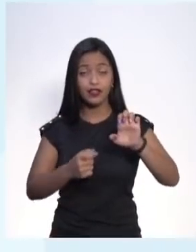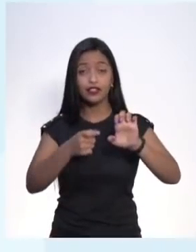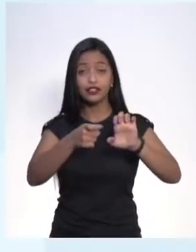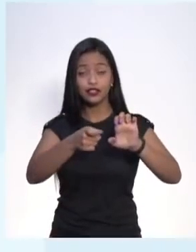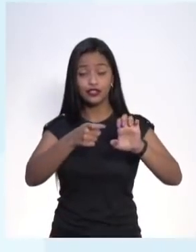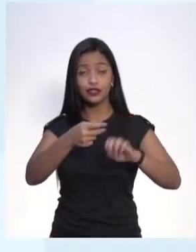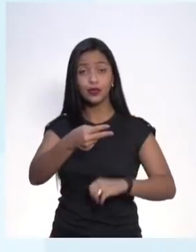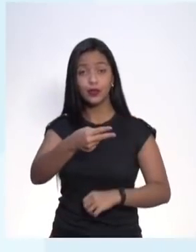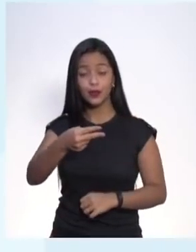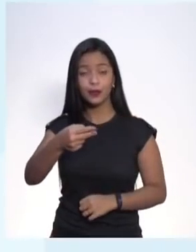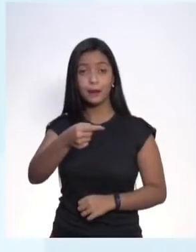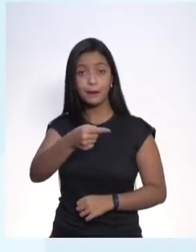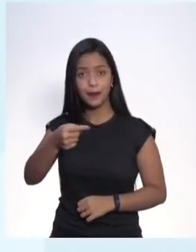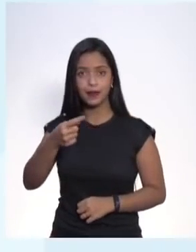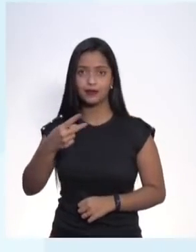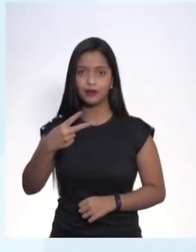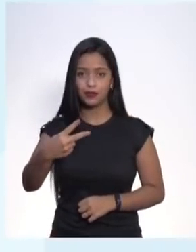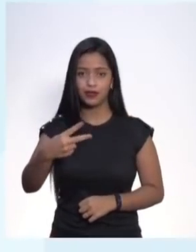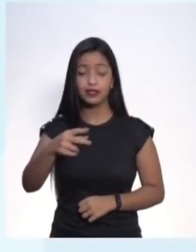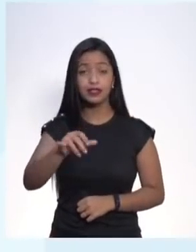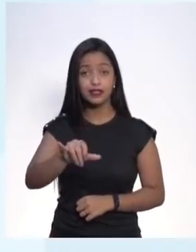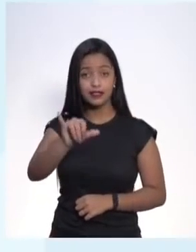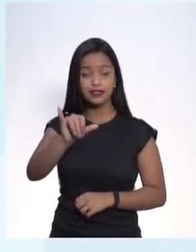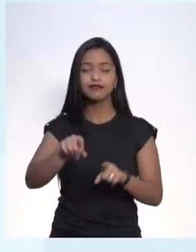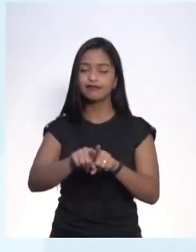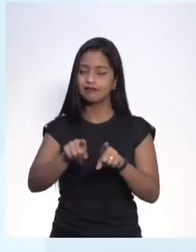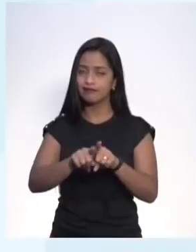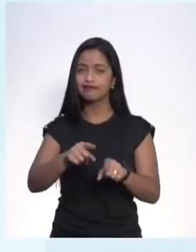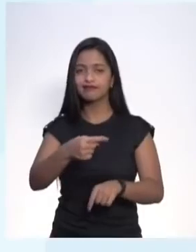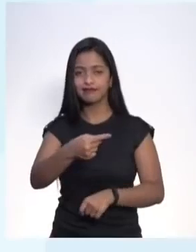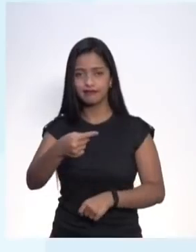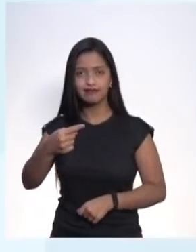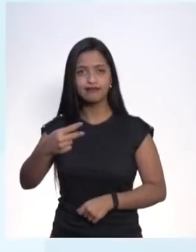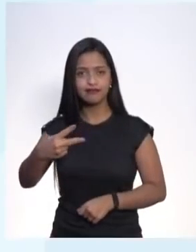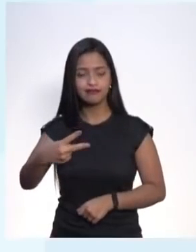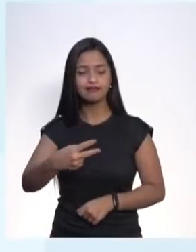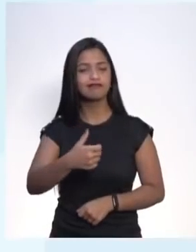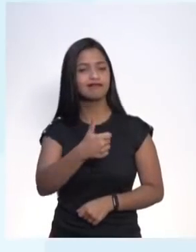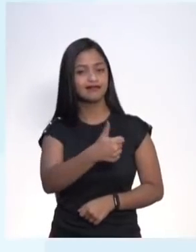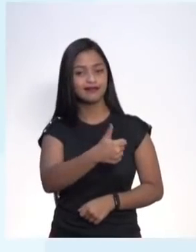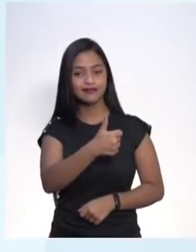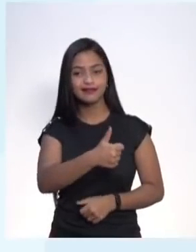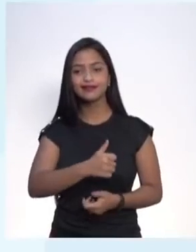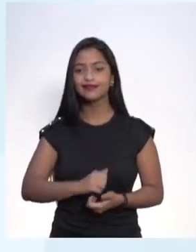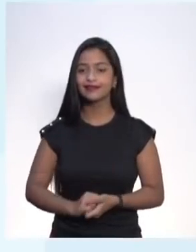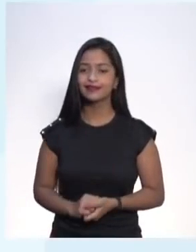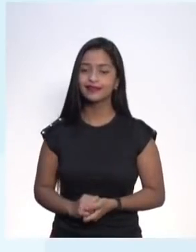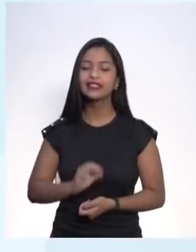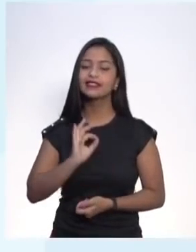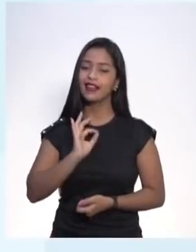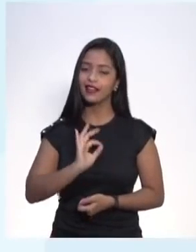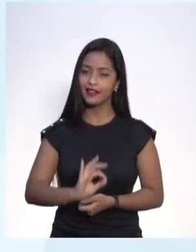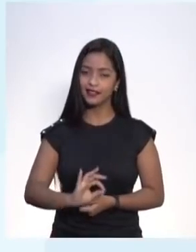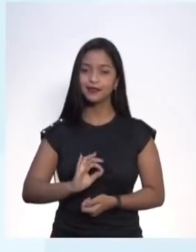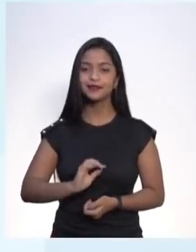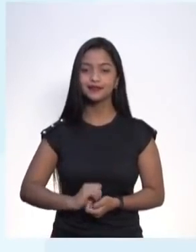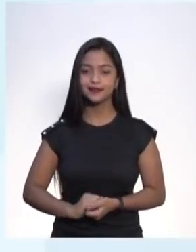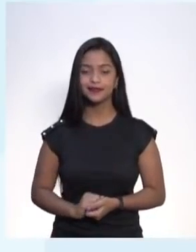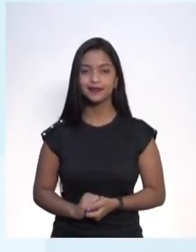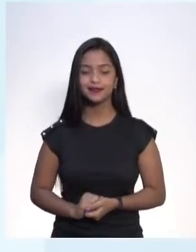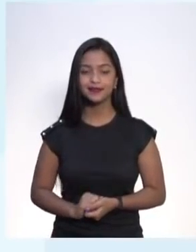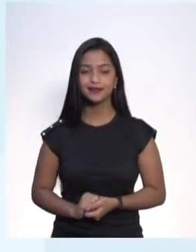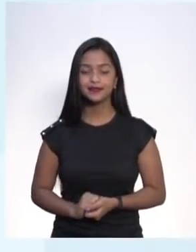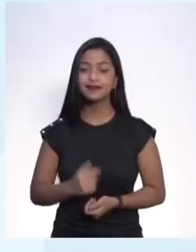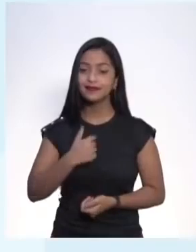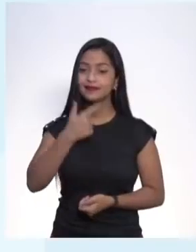a menos 2 e isso. O Y também equivale a menos 2. Isso mesmo. Aqui, ó, os dois aqui, certinho, ele projetando,